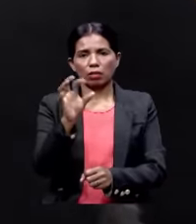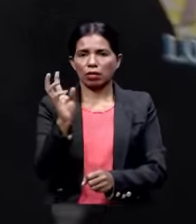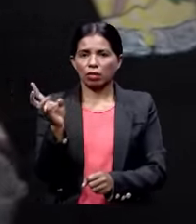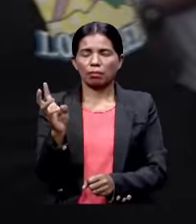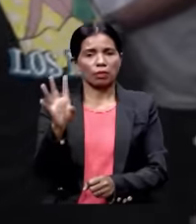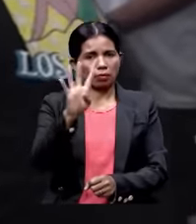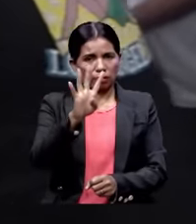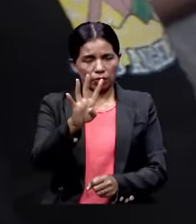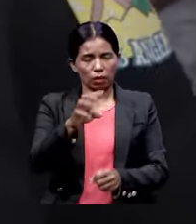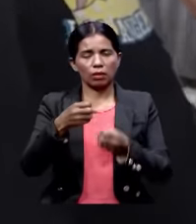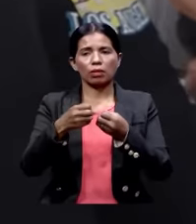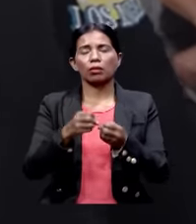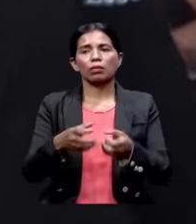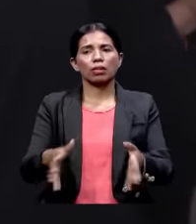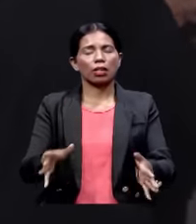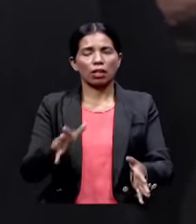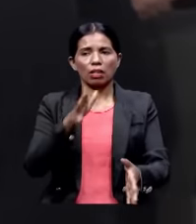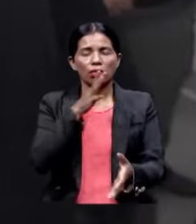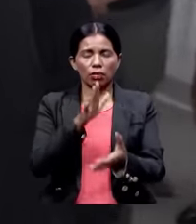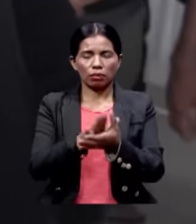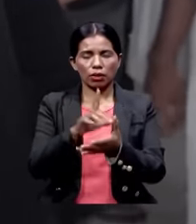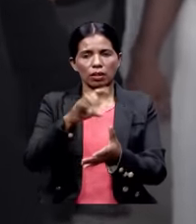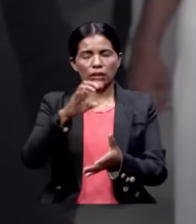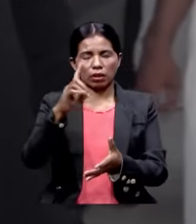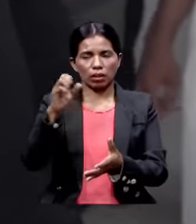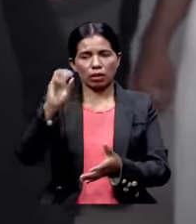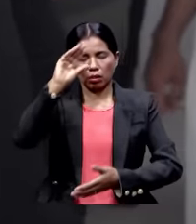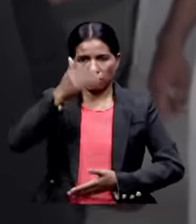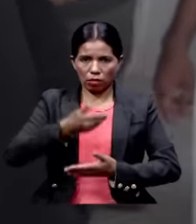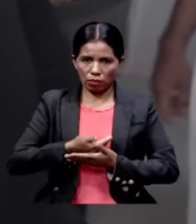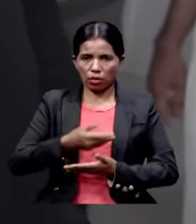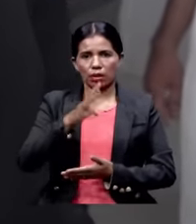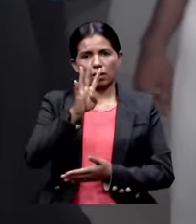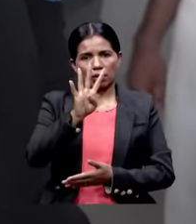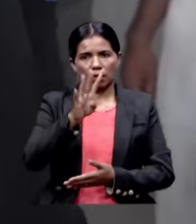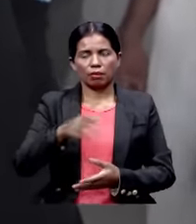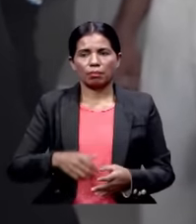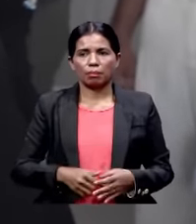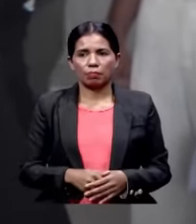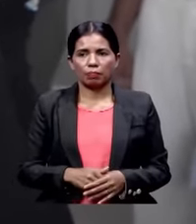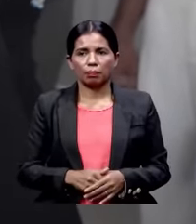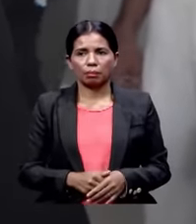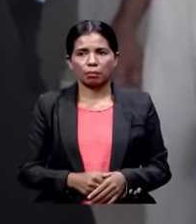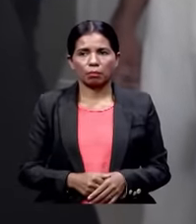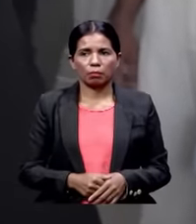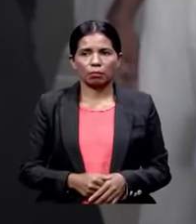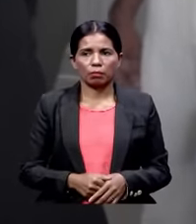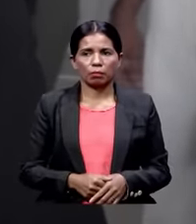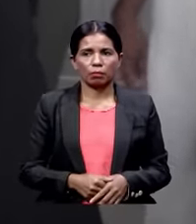Resenhat, no Rússia que ela fez Lídia de Araújo, o online hat. Agostinho da Costa, Ziemen.